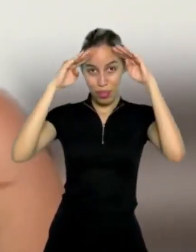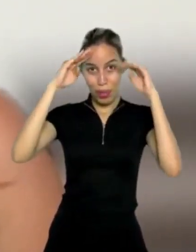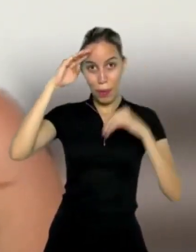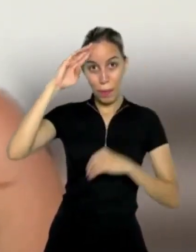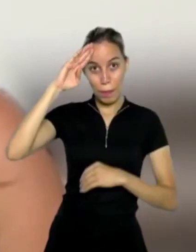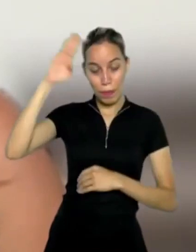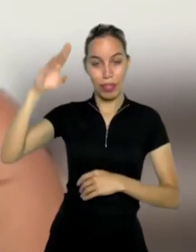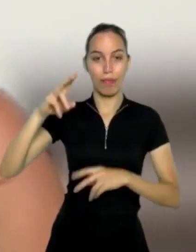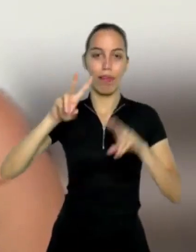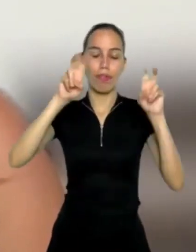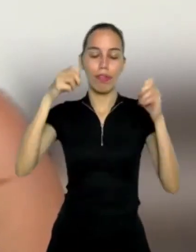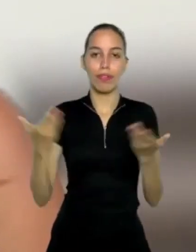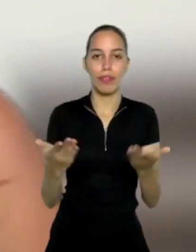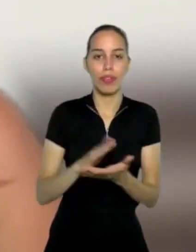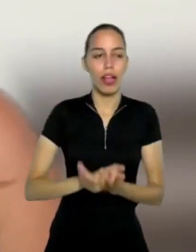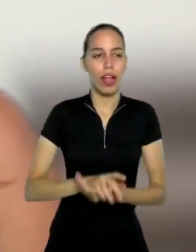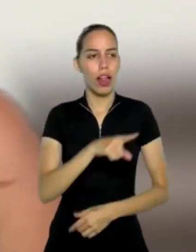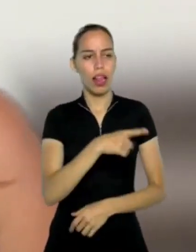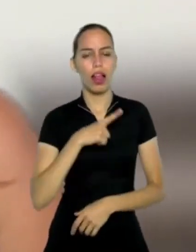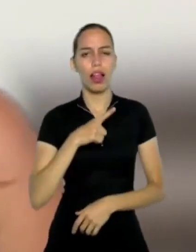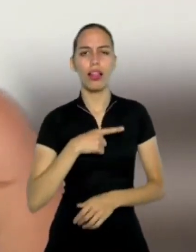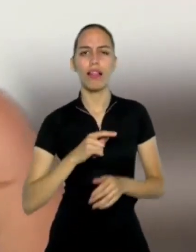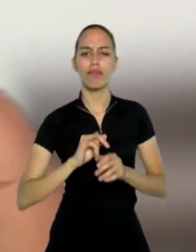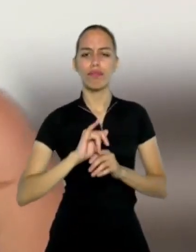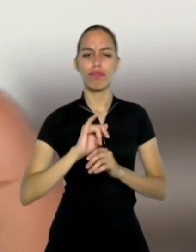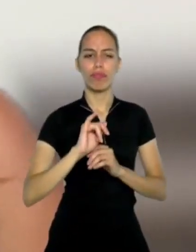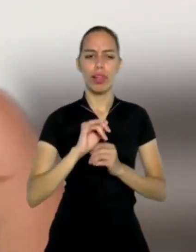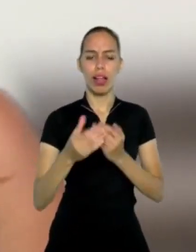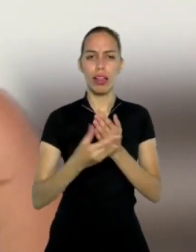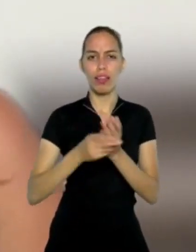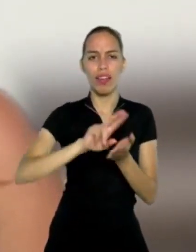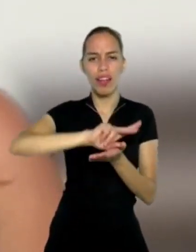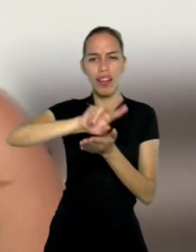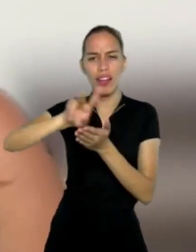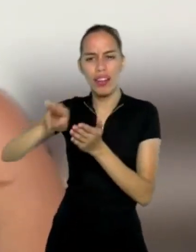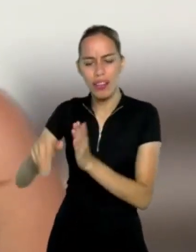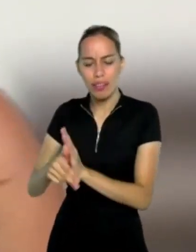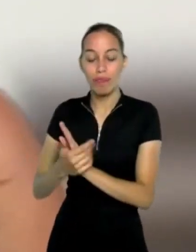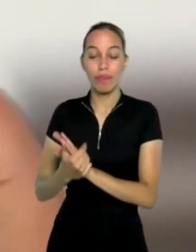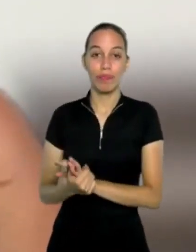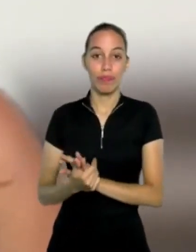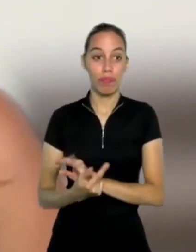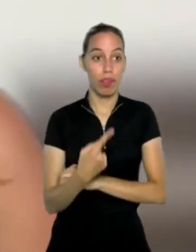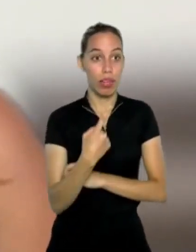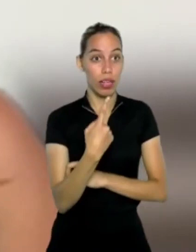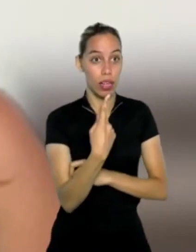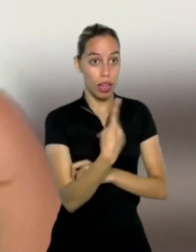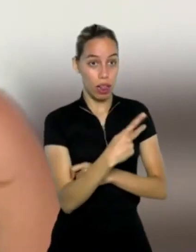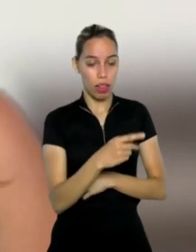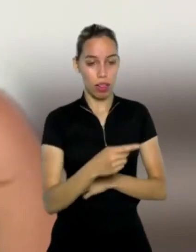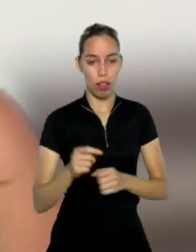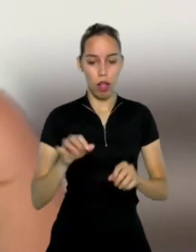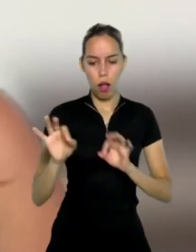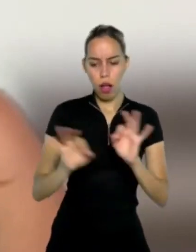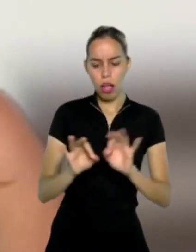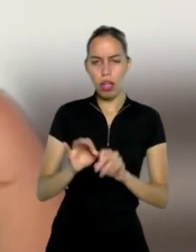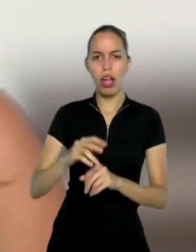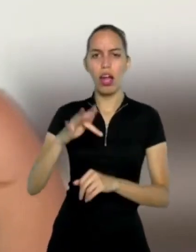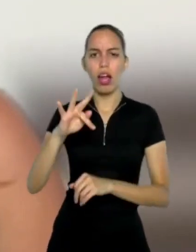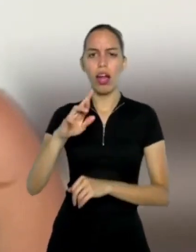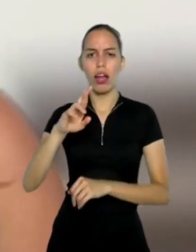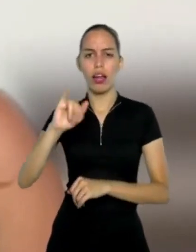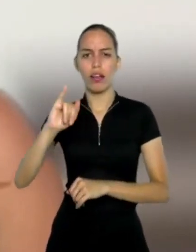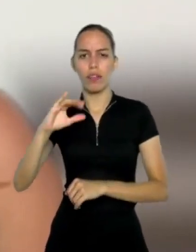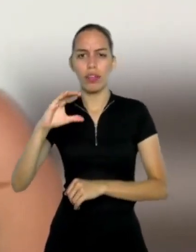textos publicados em antologias e revistas literárias. Ela organiza a Flicar, Festa Literária